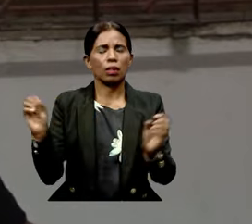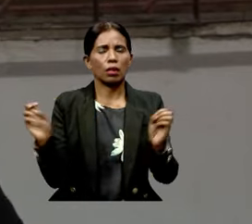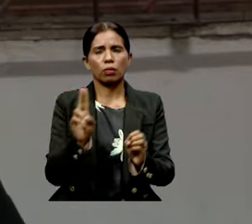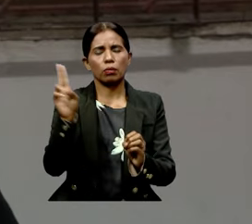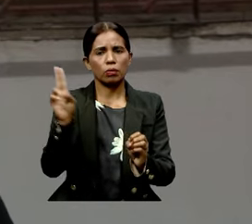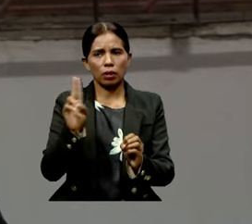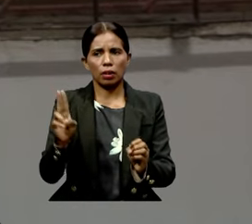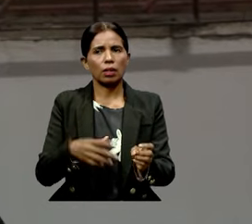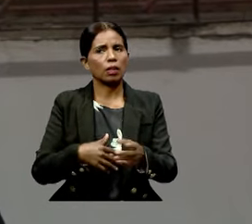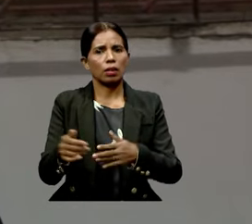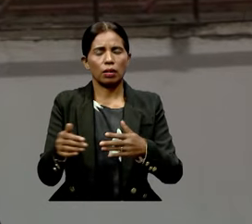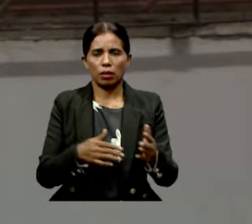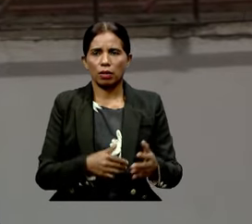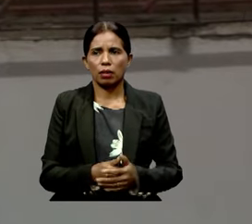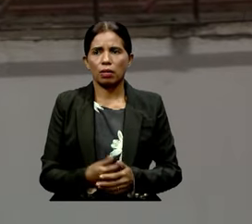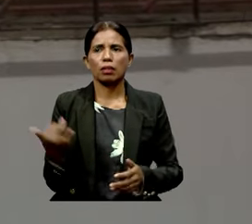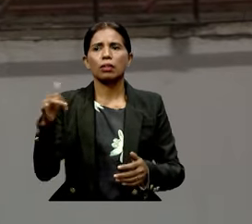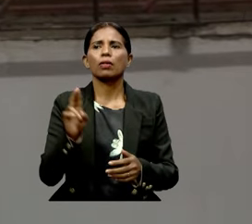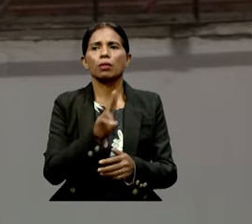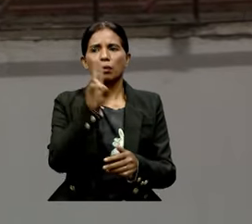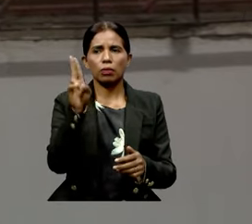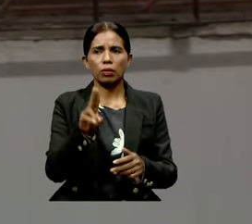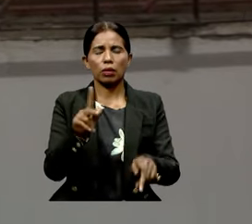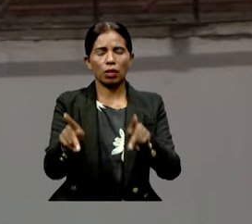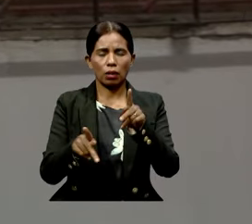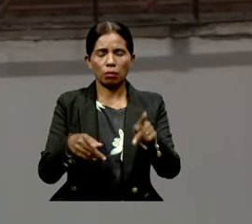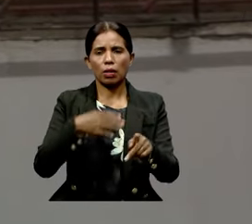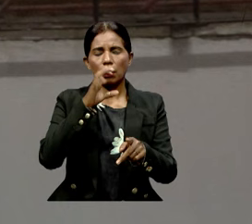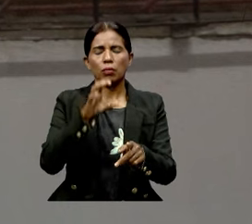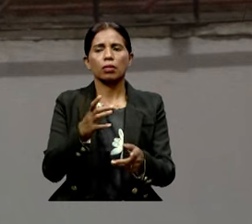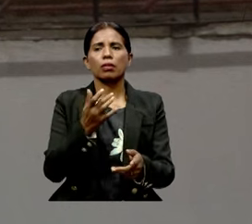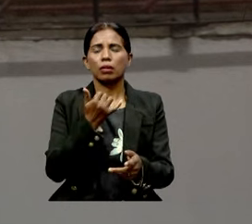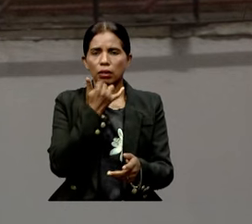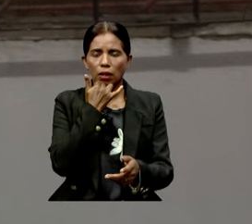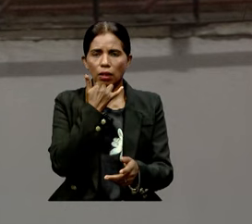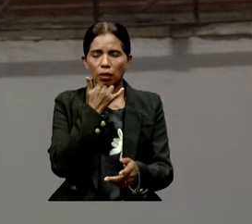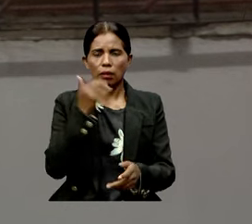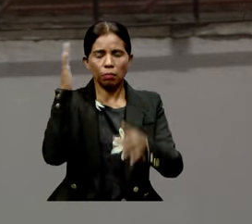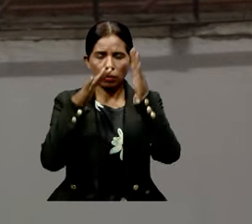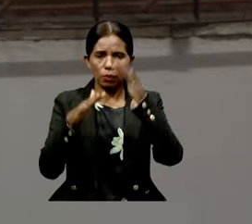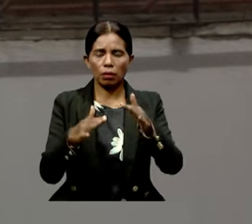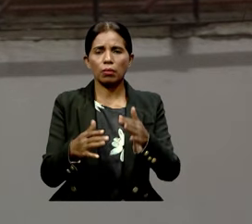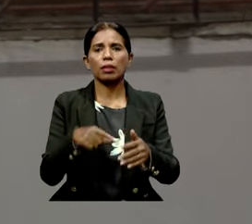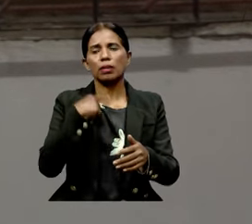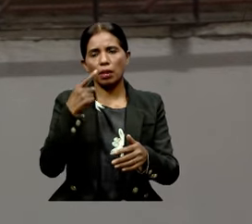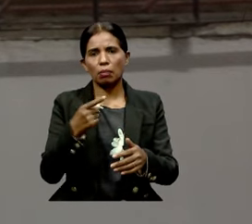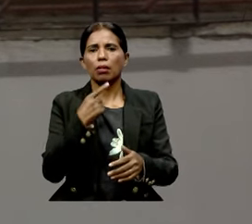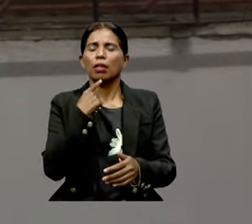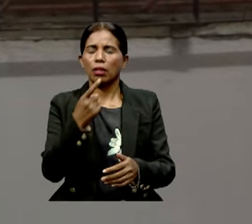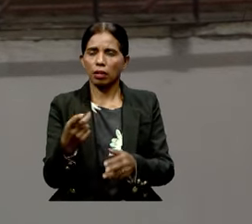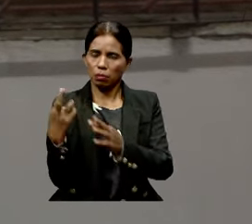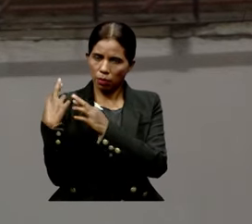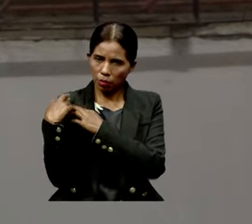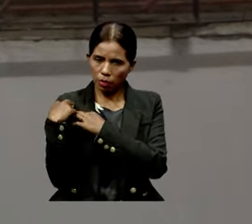da la roma sira usa maka emak konsumo sala ne problema ne sema hatu hatan. Ida ne mas problem ne hatu